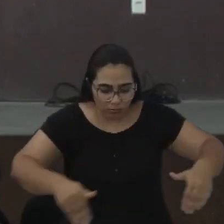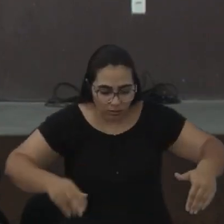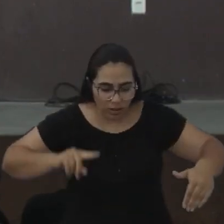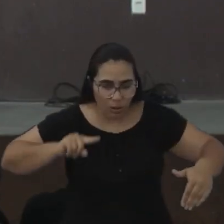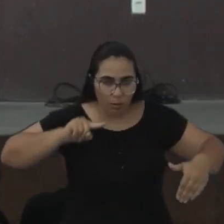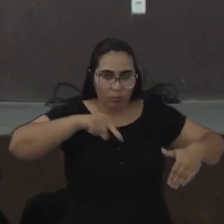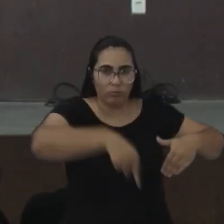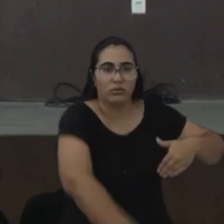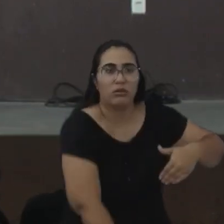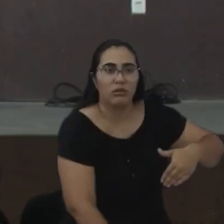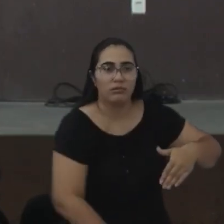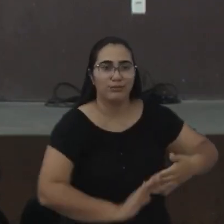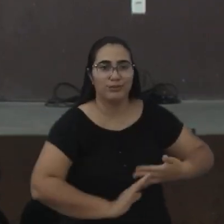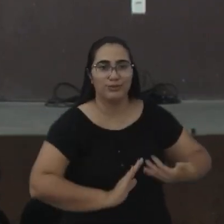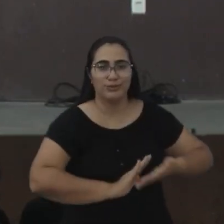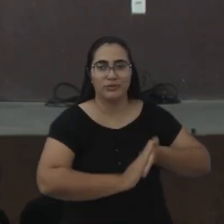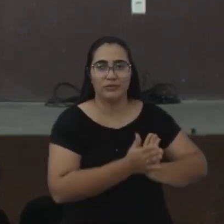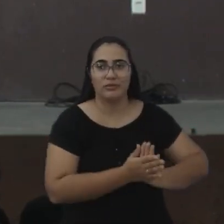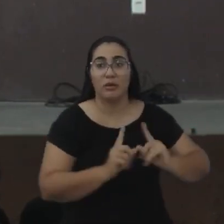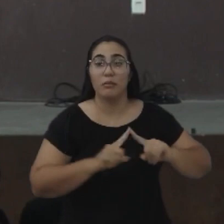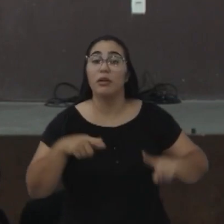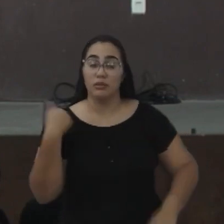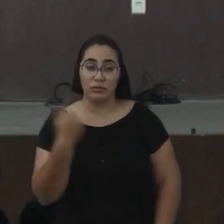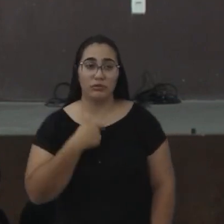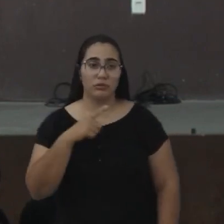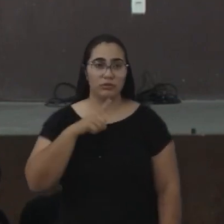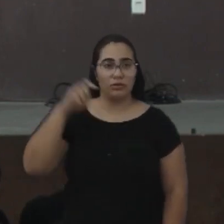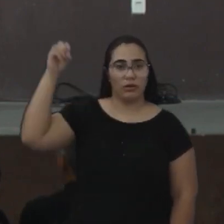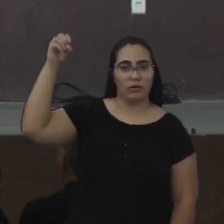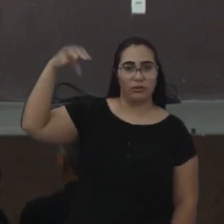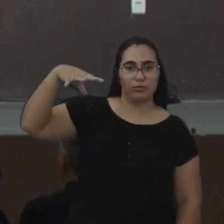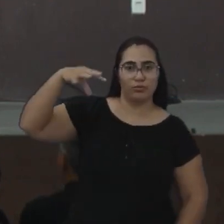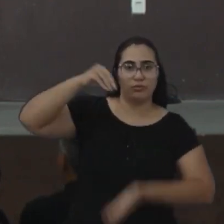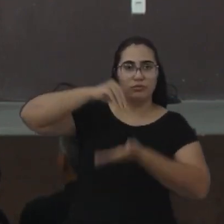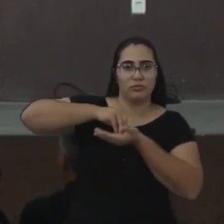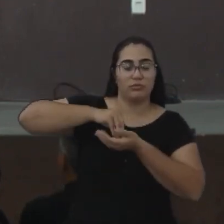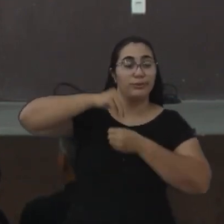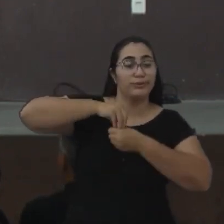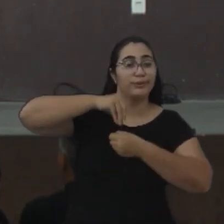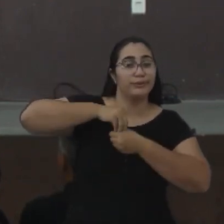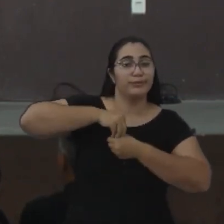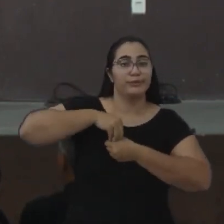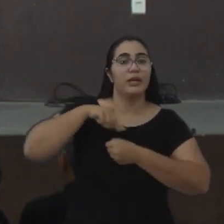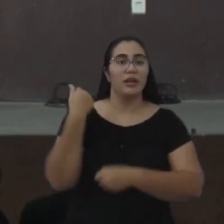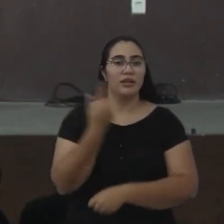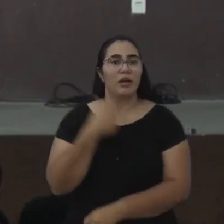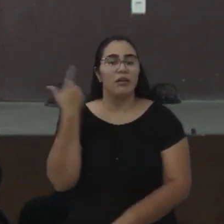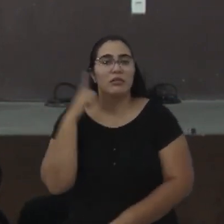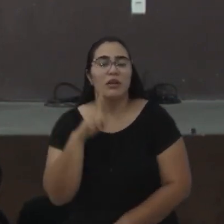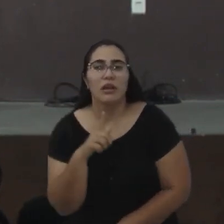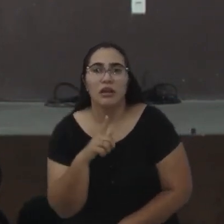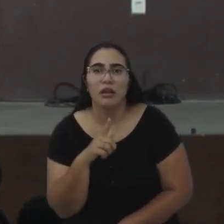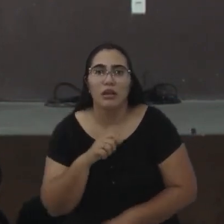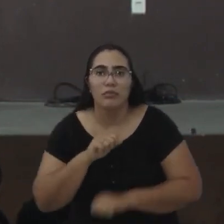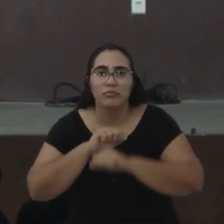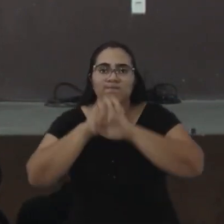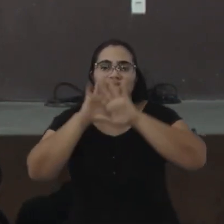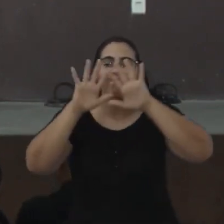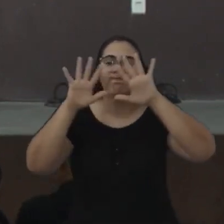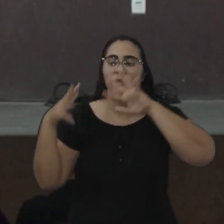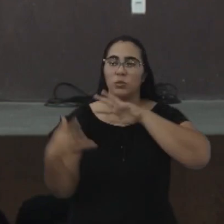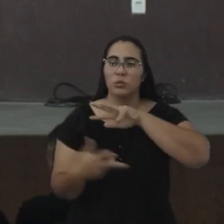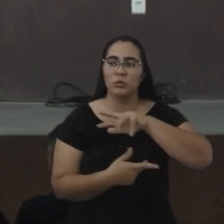condenação. Nós temos em nós a luz. Nós conseguimos enxergar o mundo como de fato ele